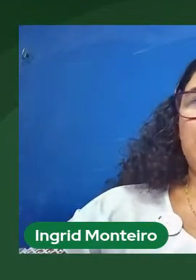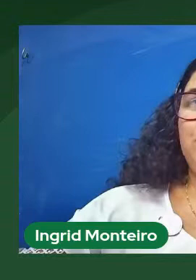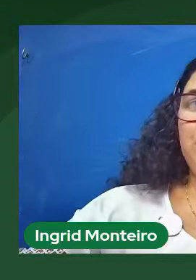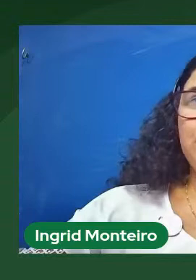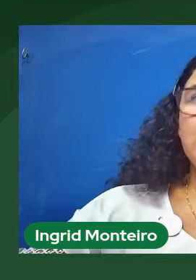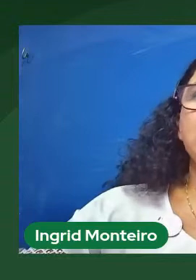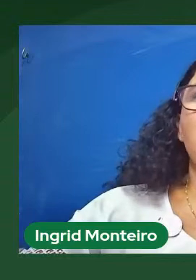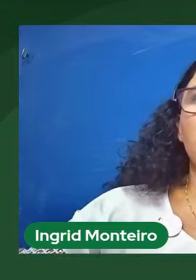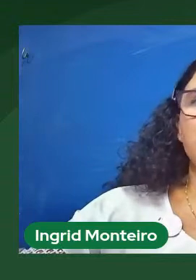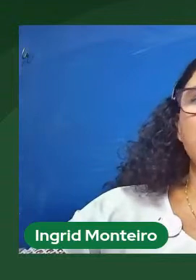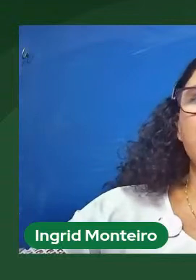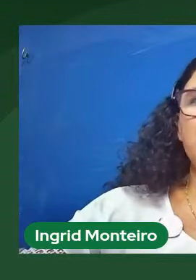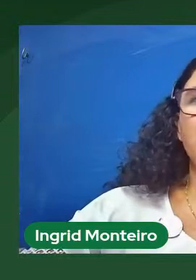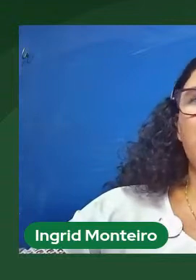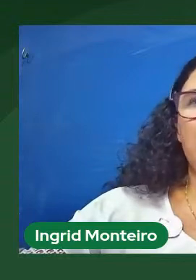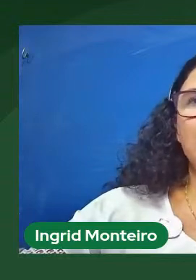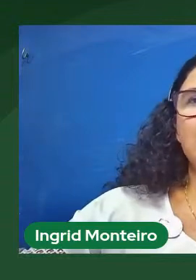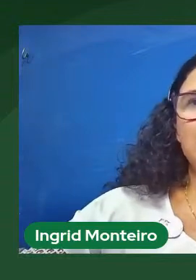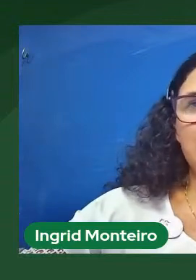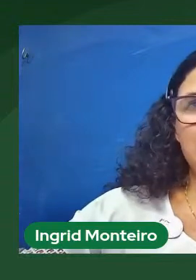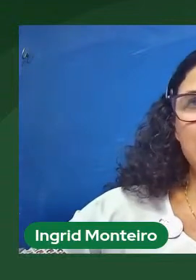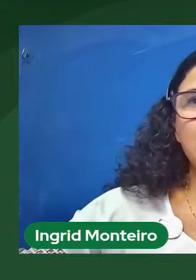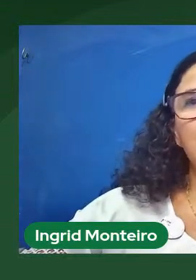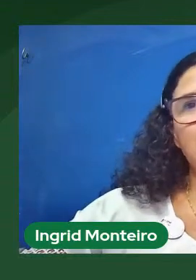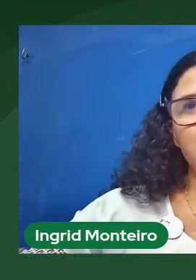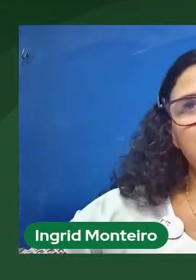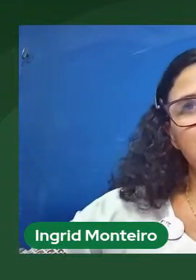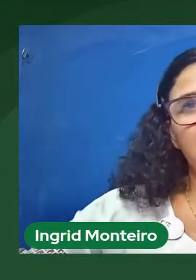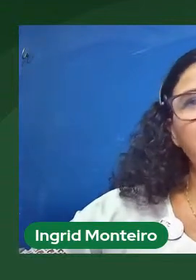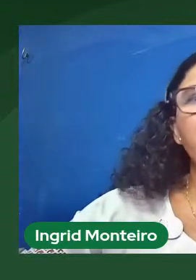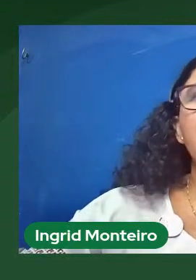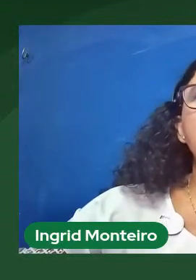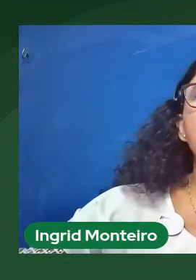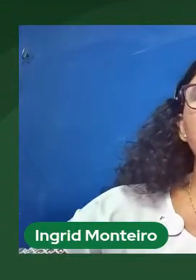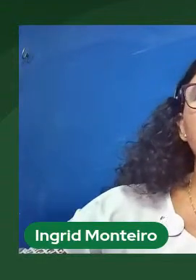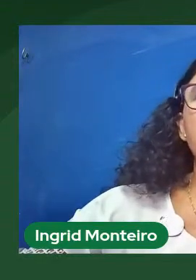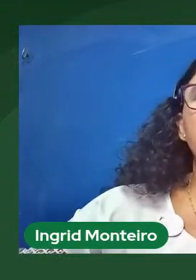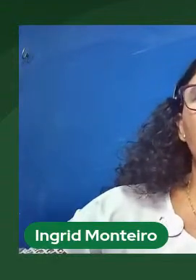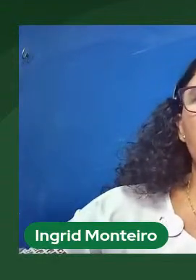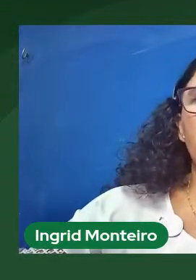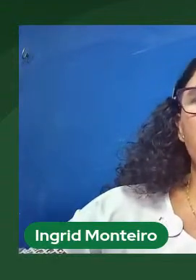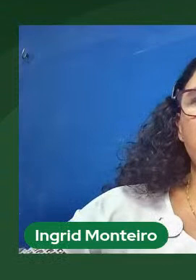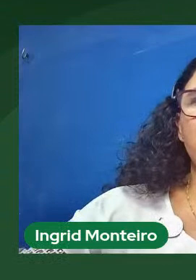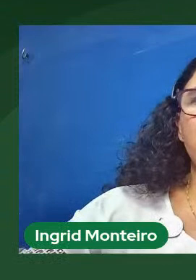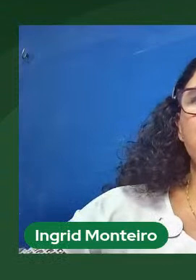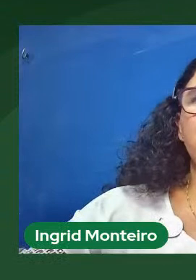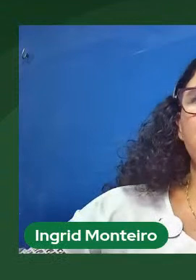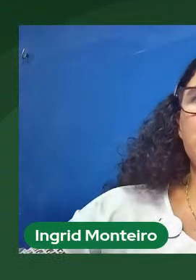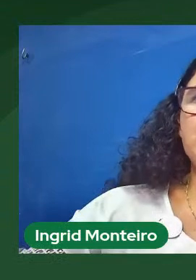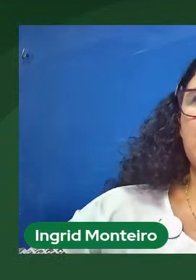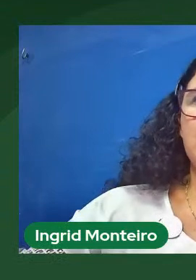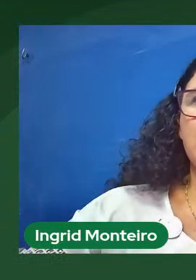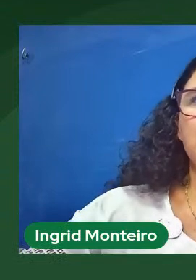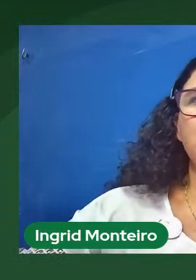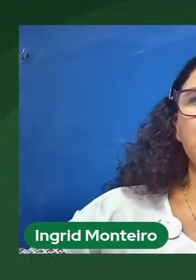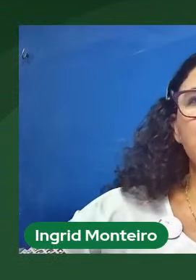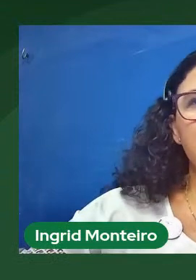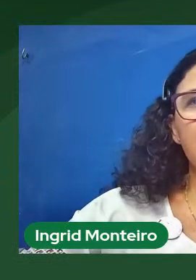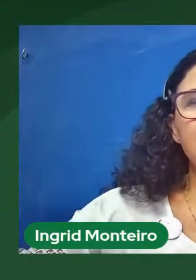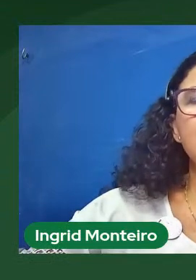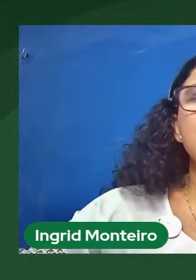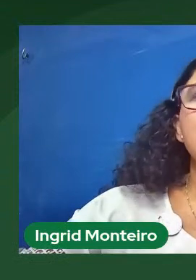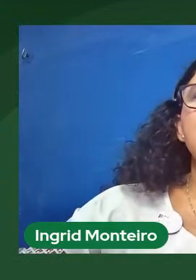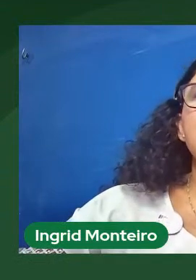é participante ativa da Comissão Especial de IHC-CEIC da SBC, tendo sido seu membro efetivo de 2006